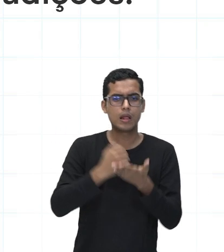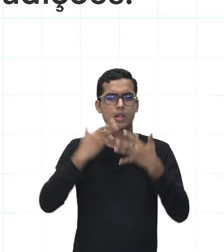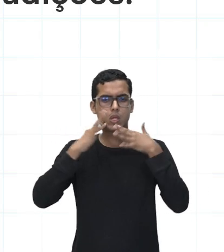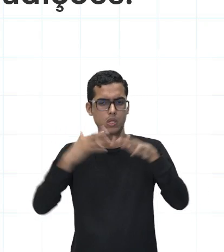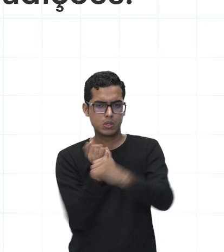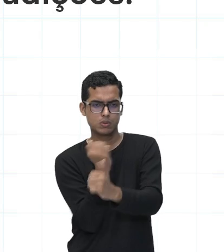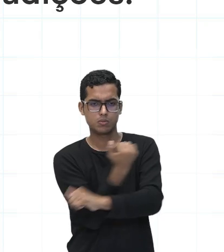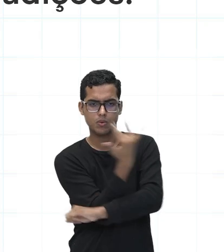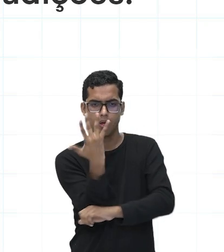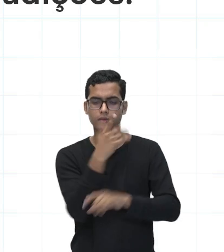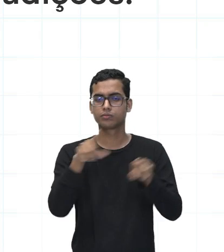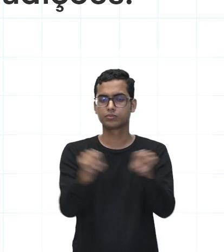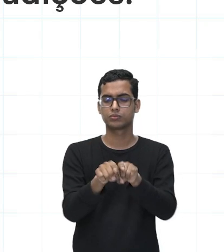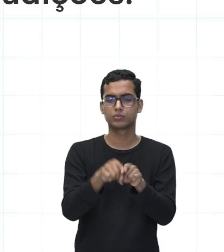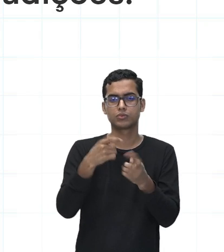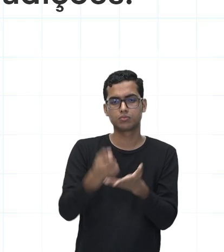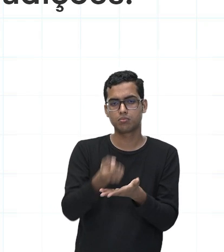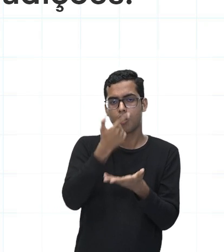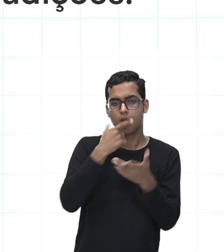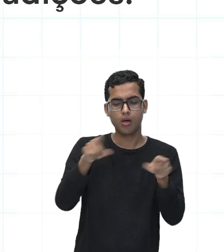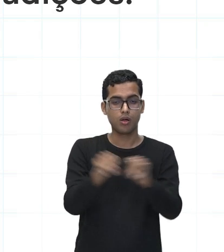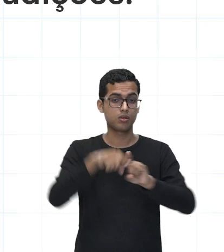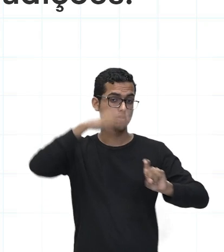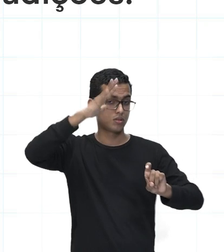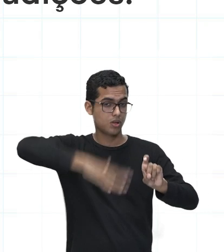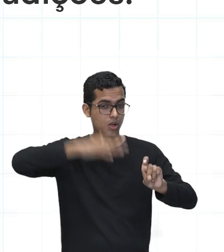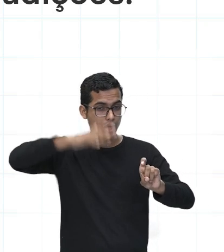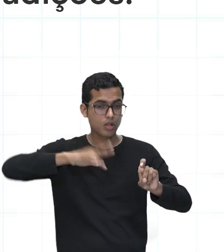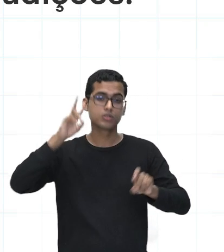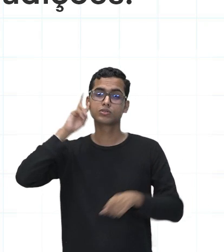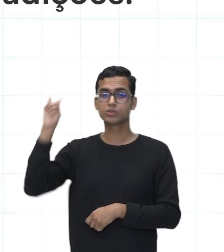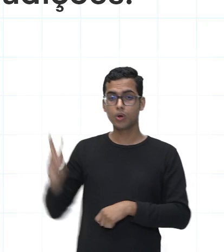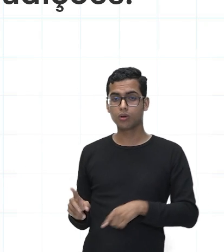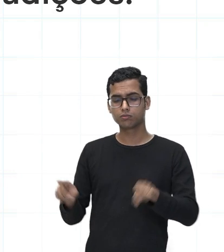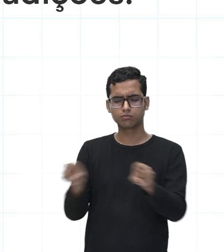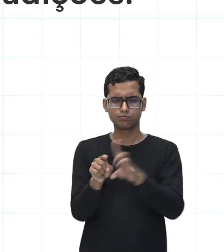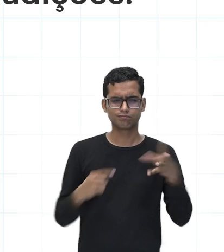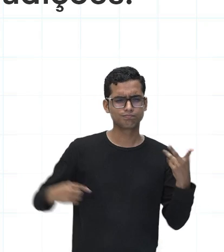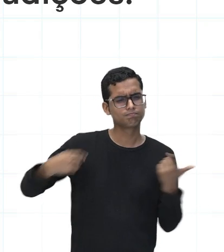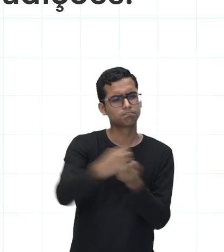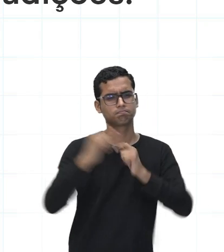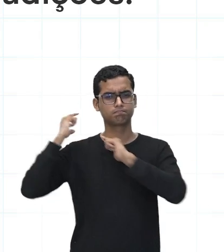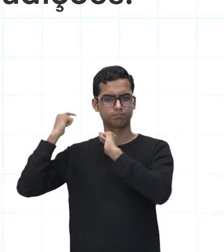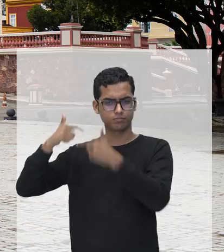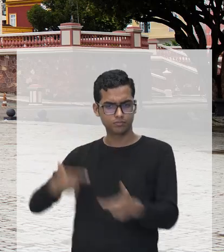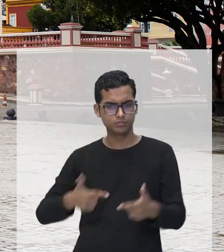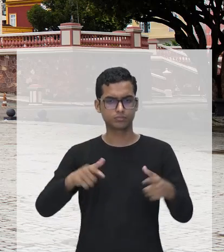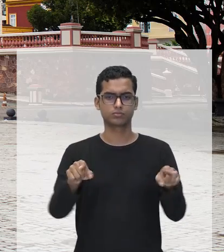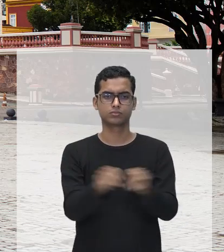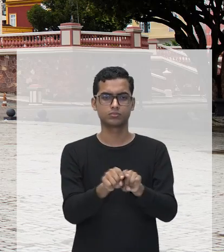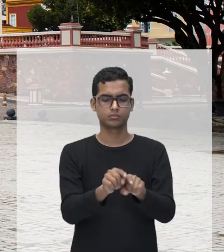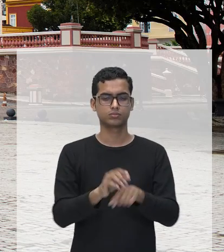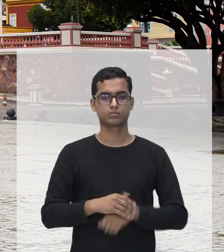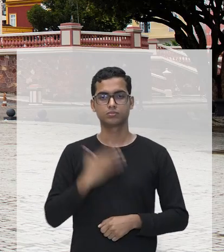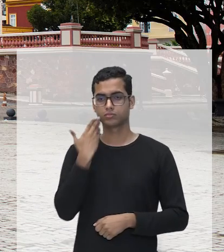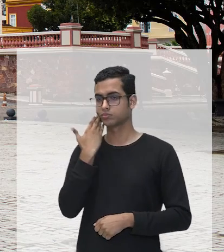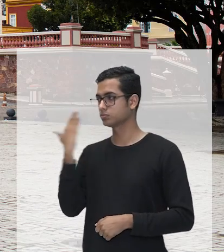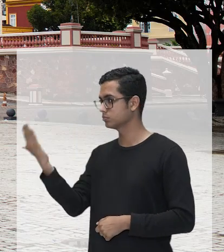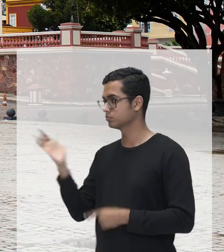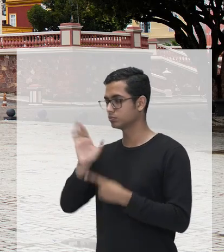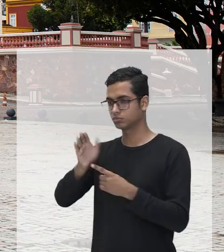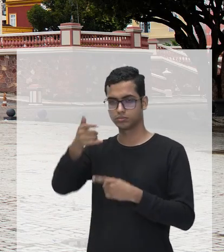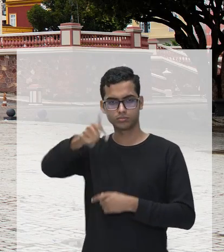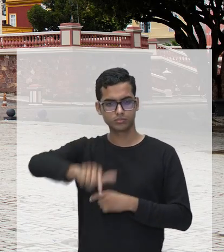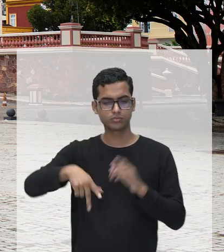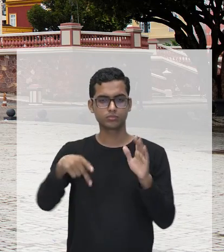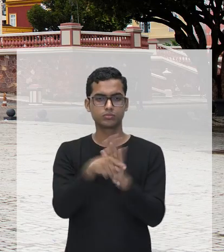as medicinas naturais, as lendas e outras tradições. E vamos mostrar para vocês agora, mais uma vez, aqui nós